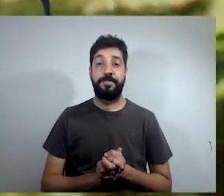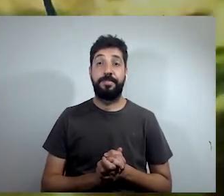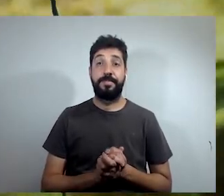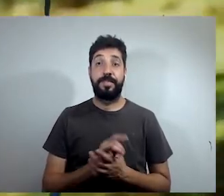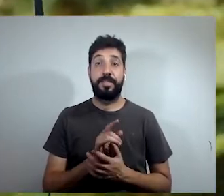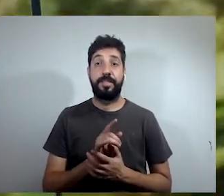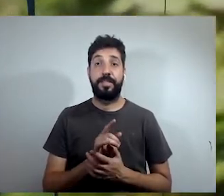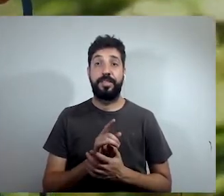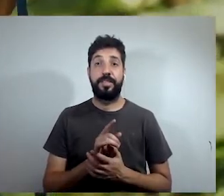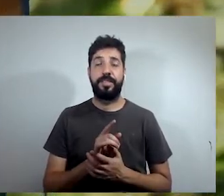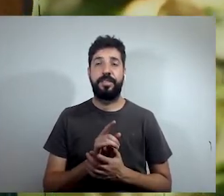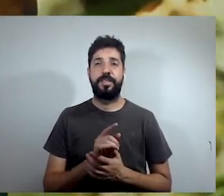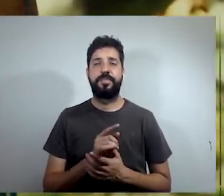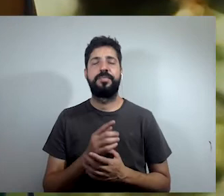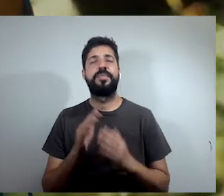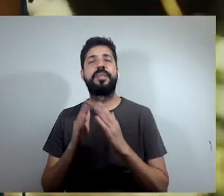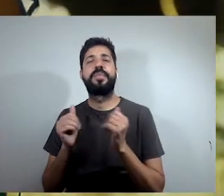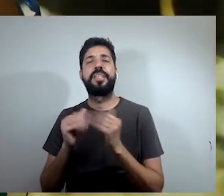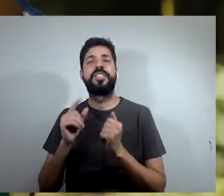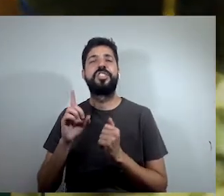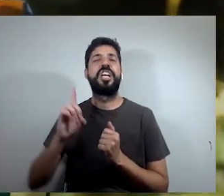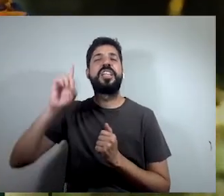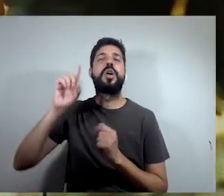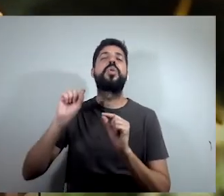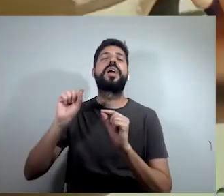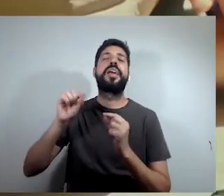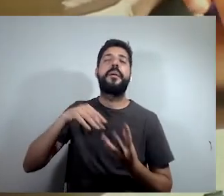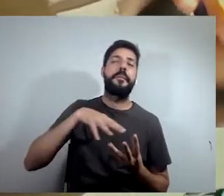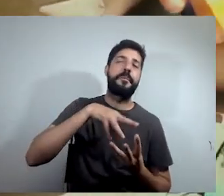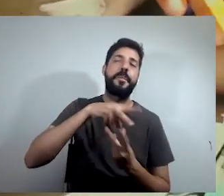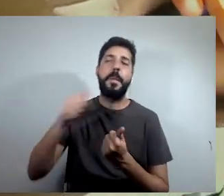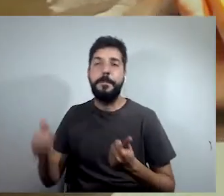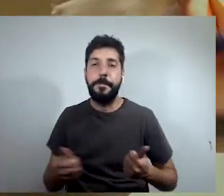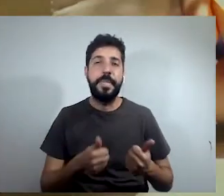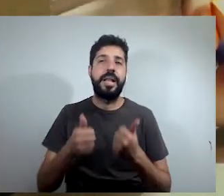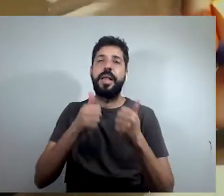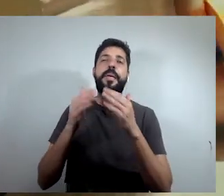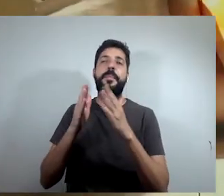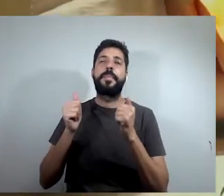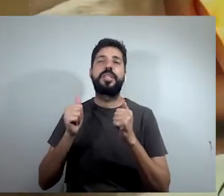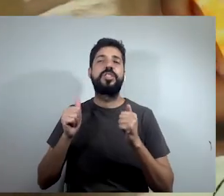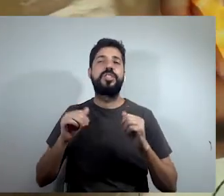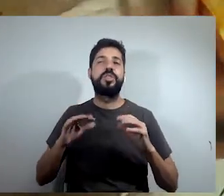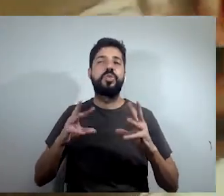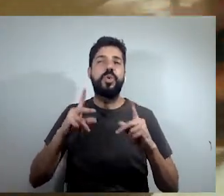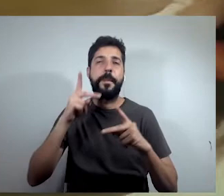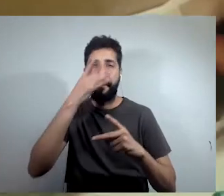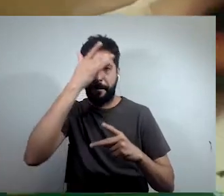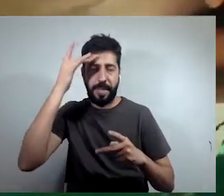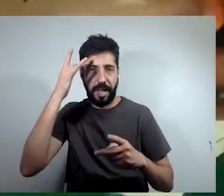Pedia pro Deus uma coisa pro mundo ser melhor. Pedia que todas as pessoas